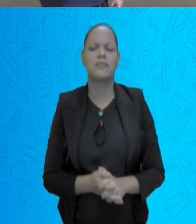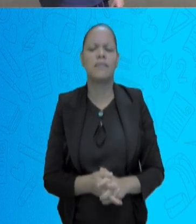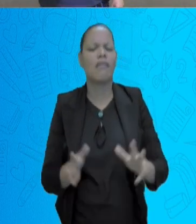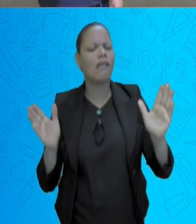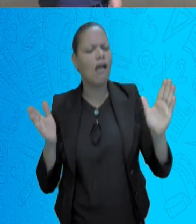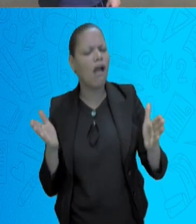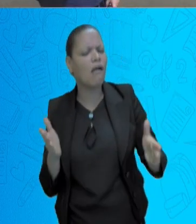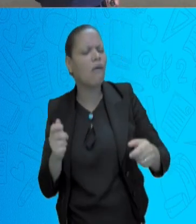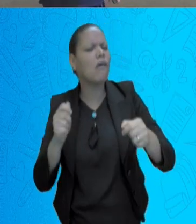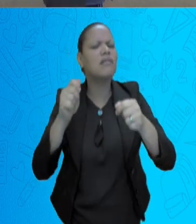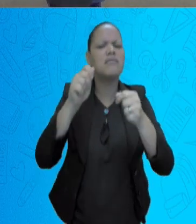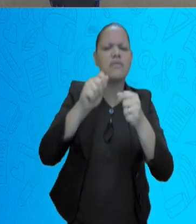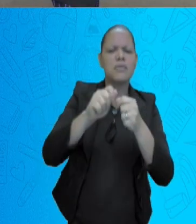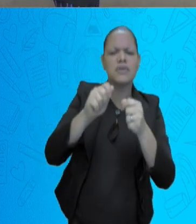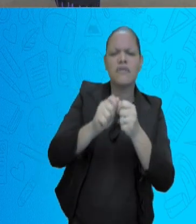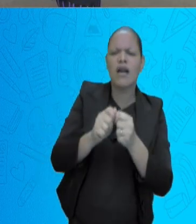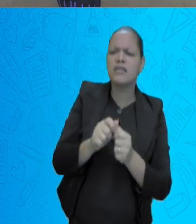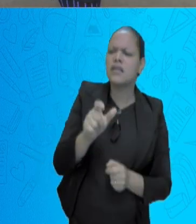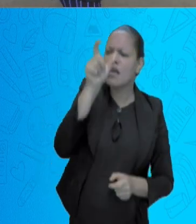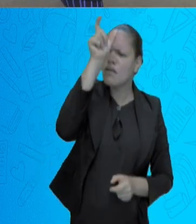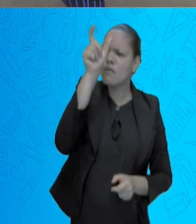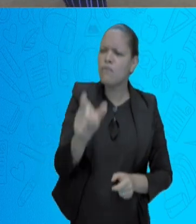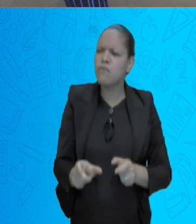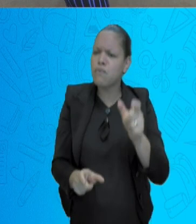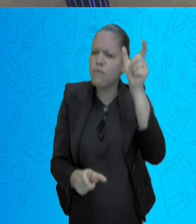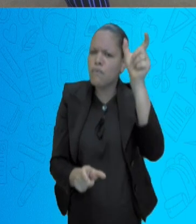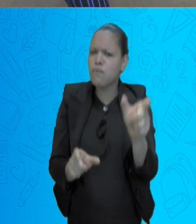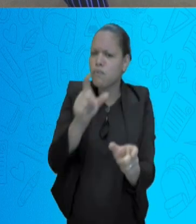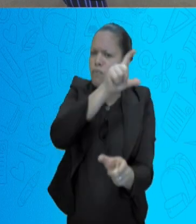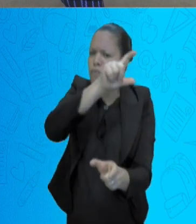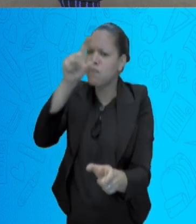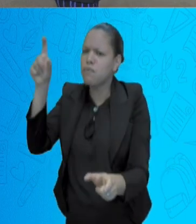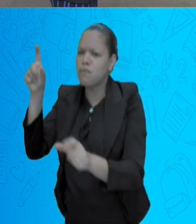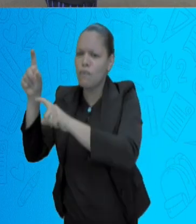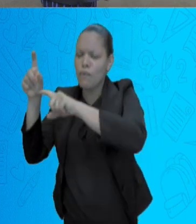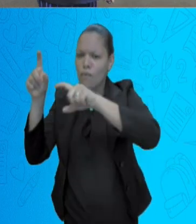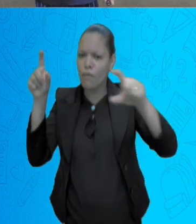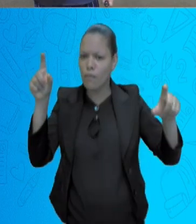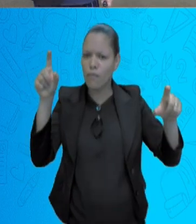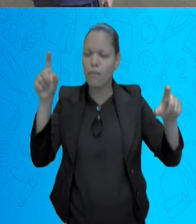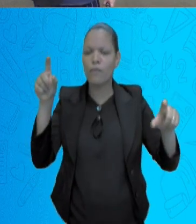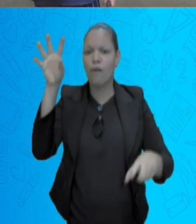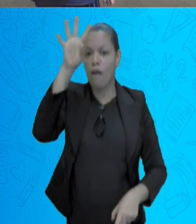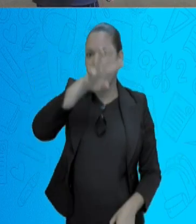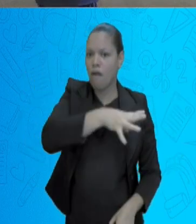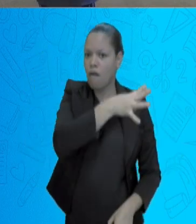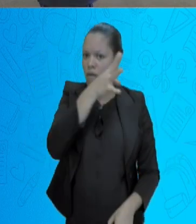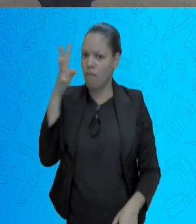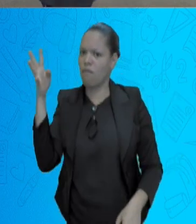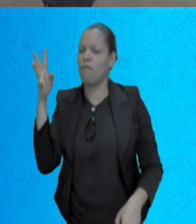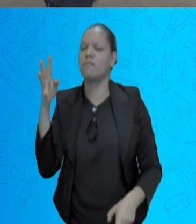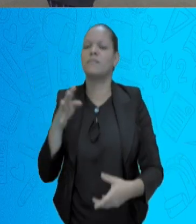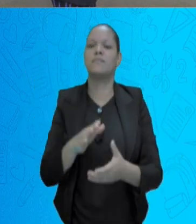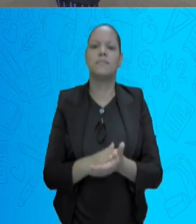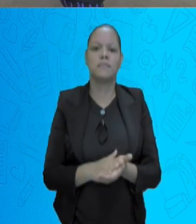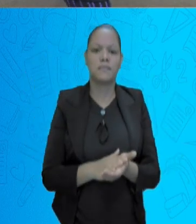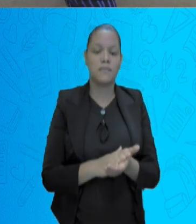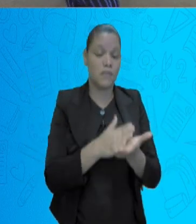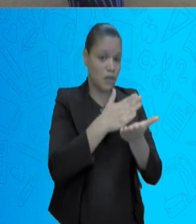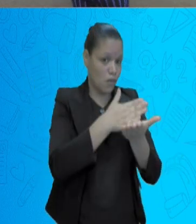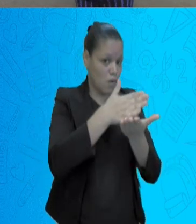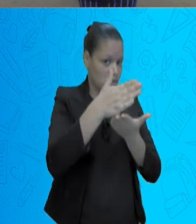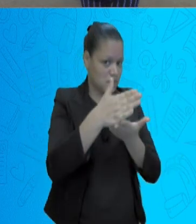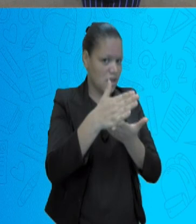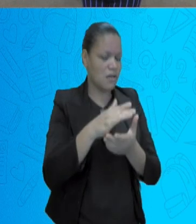instrumento musical que começa com G. Vocês sabem o que é?